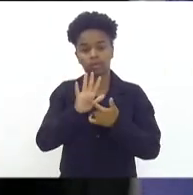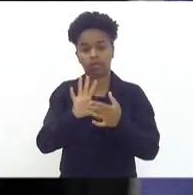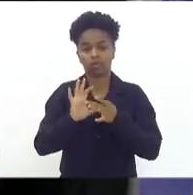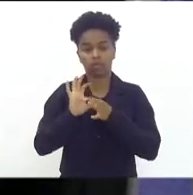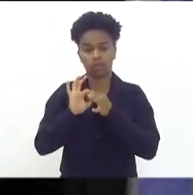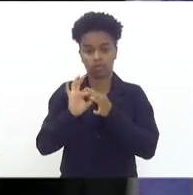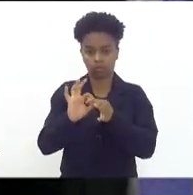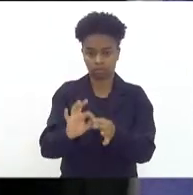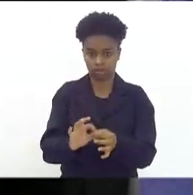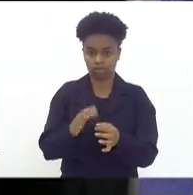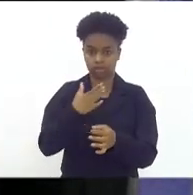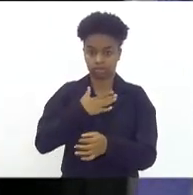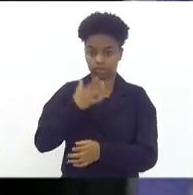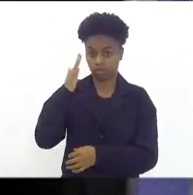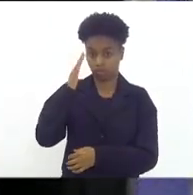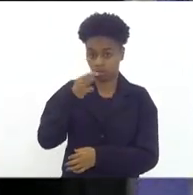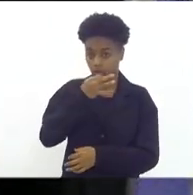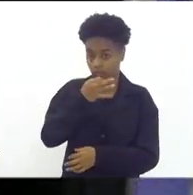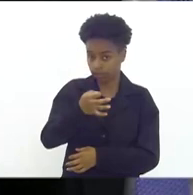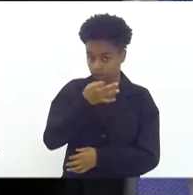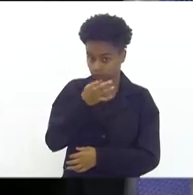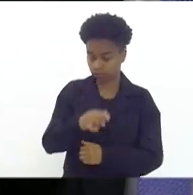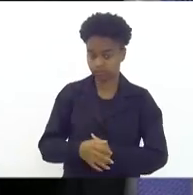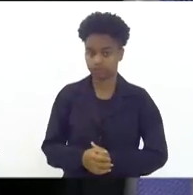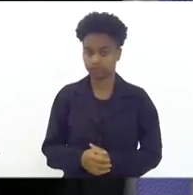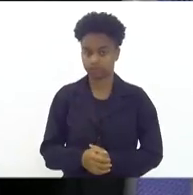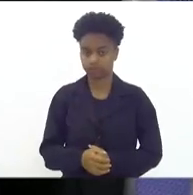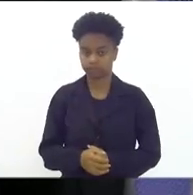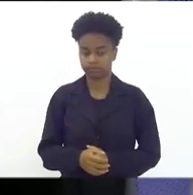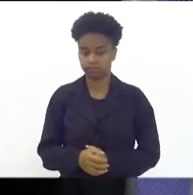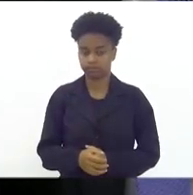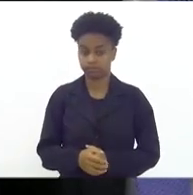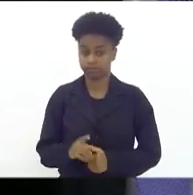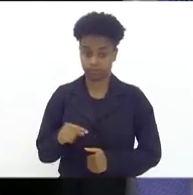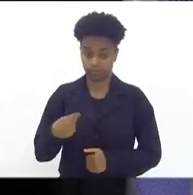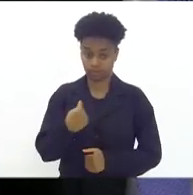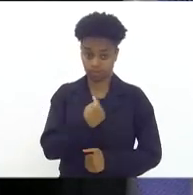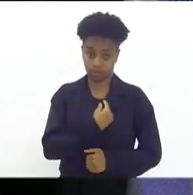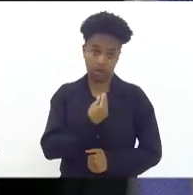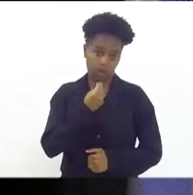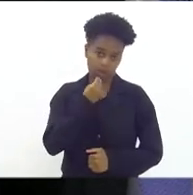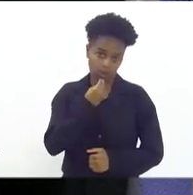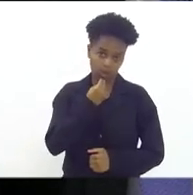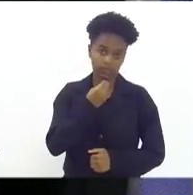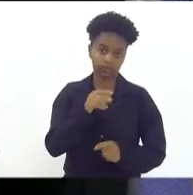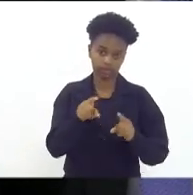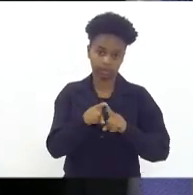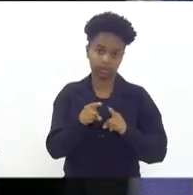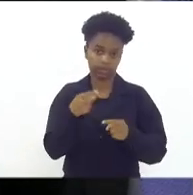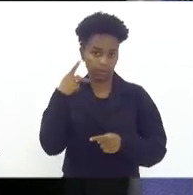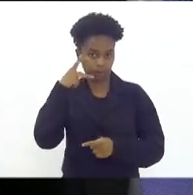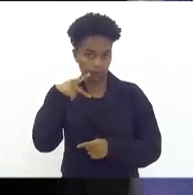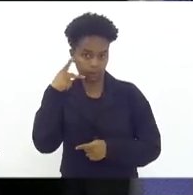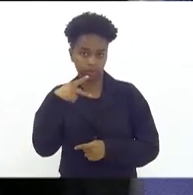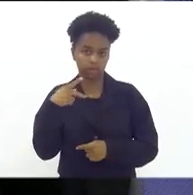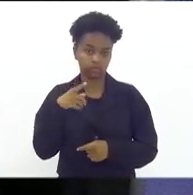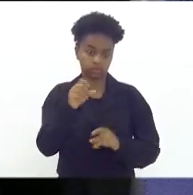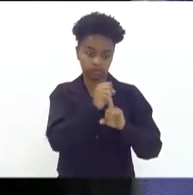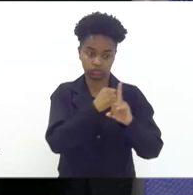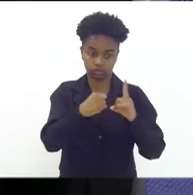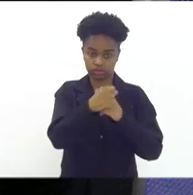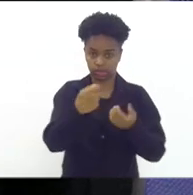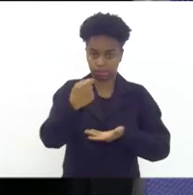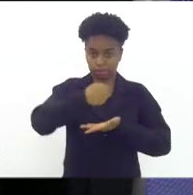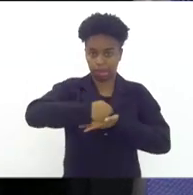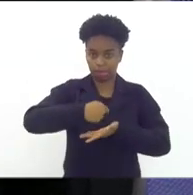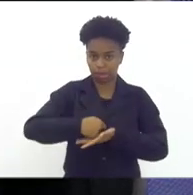o meu pensamento sobre o tema é a gente que está na ponta e obviamente o político que está na ponta é cobrado de maneira